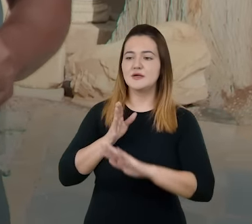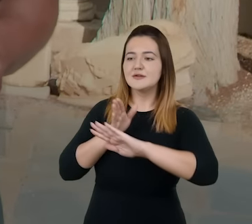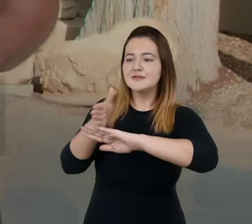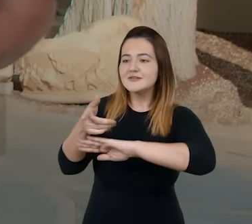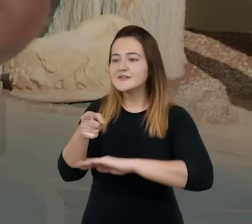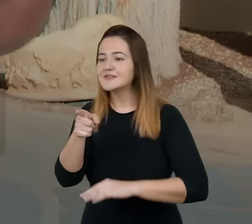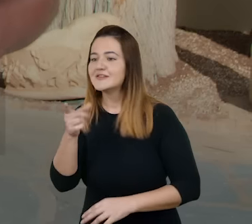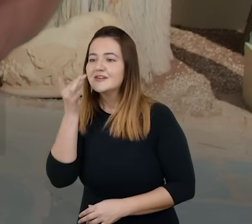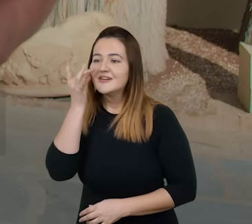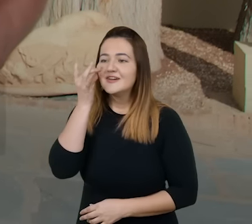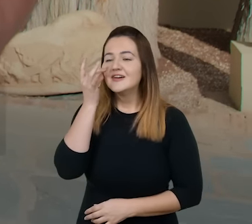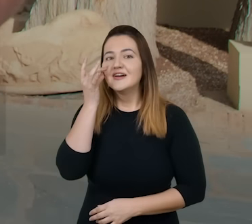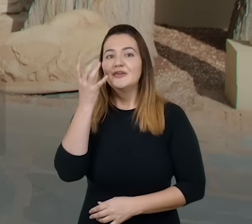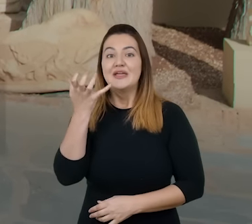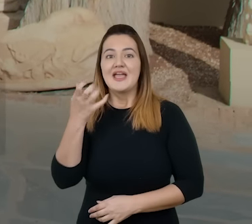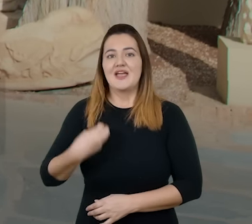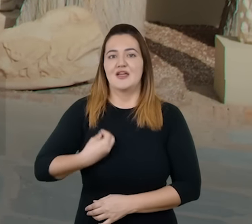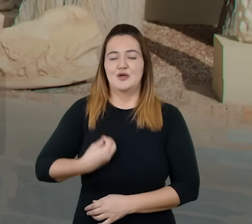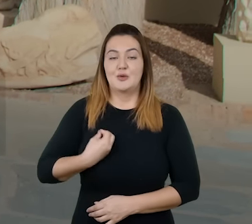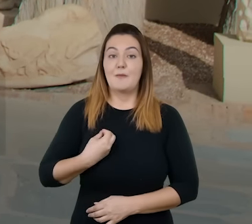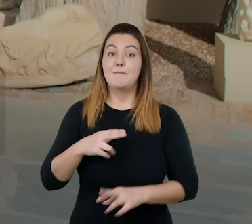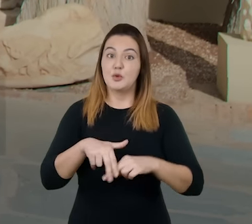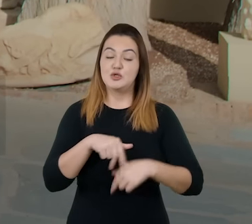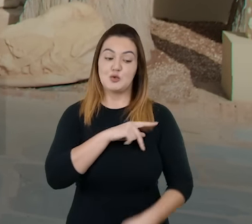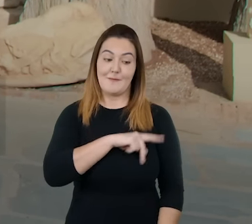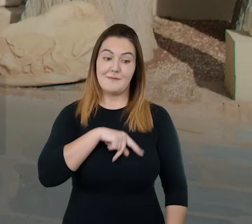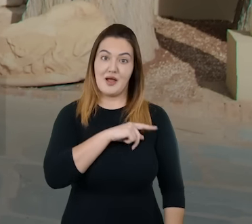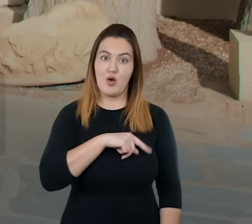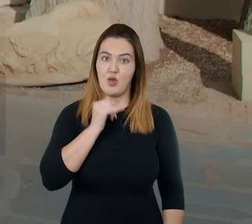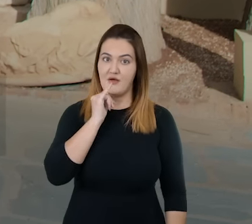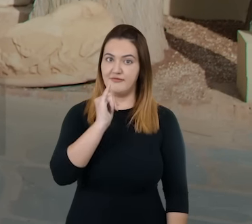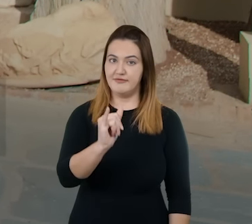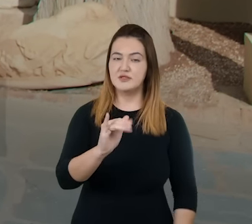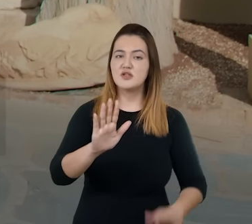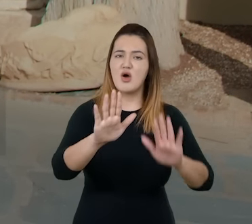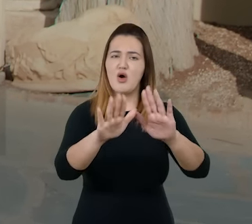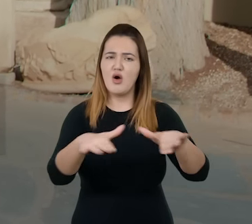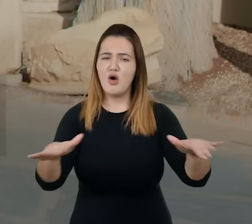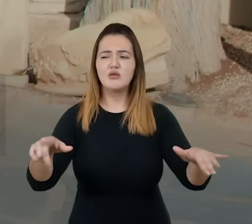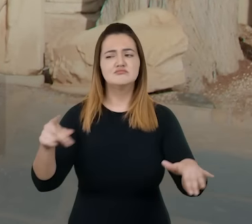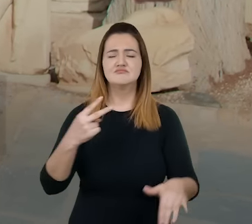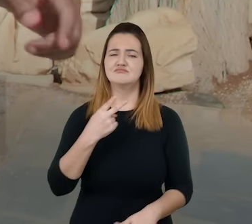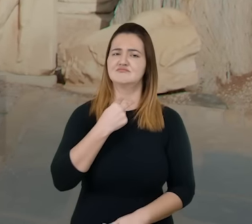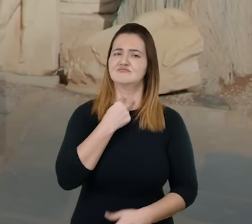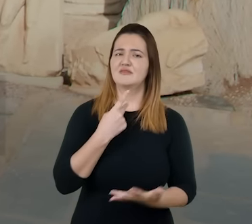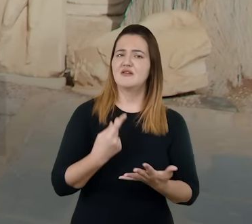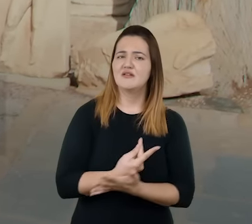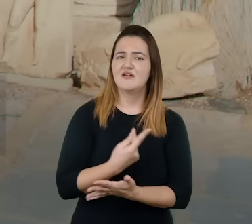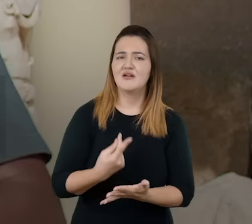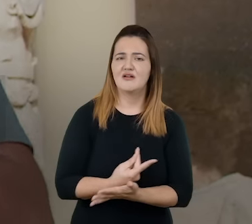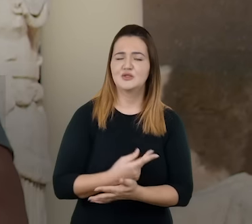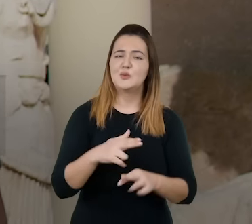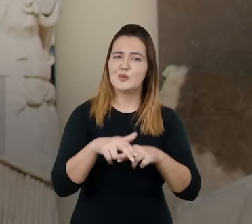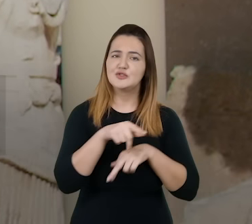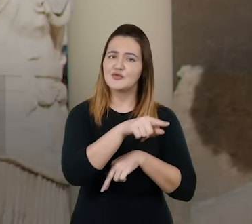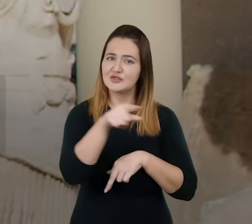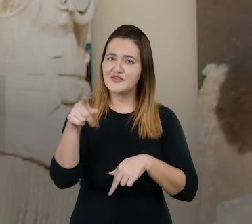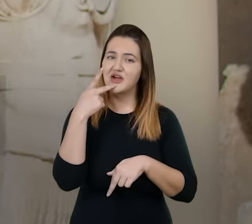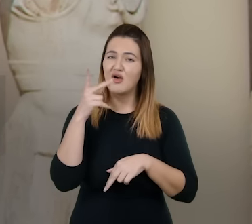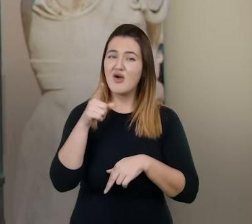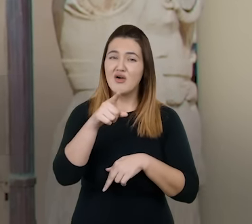entende por que Paulo, fazendo uma correção dessa cultura, ao mesmo tempo que dialoga com ela, escreveu: